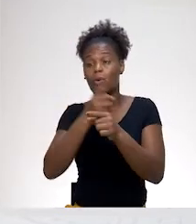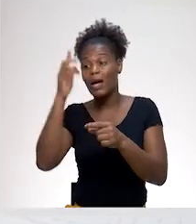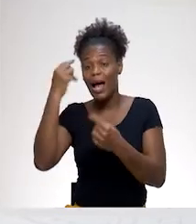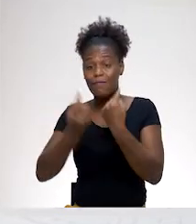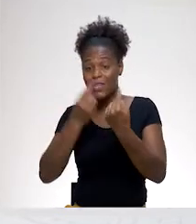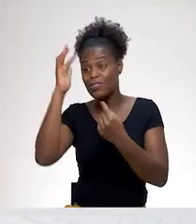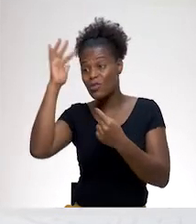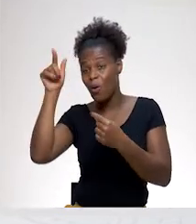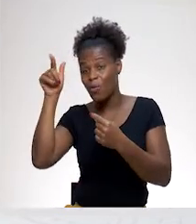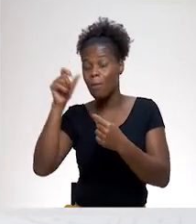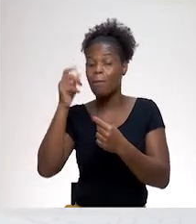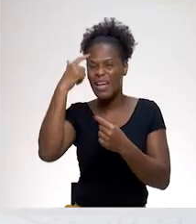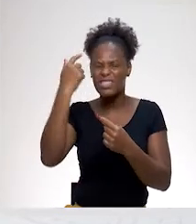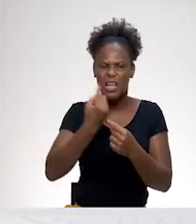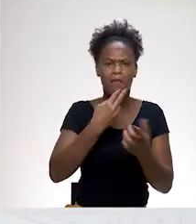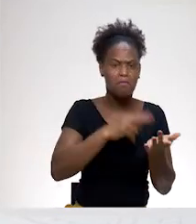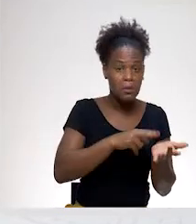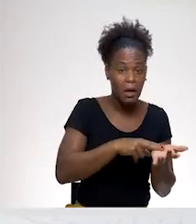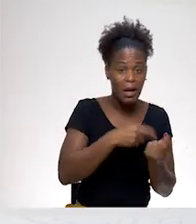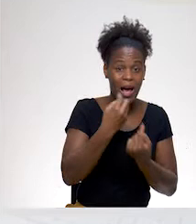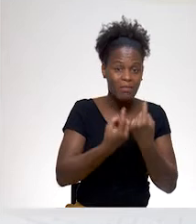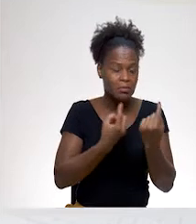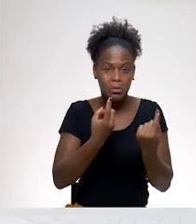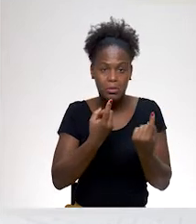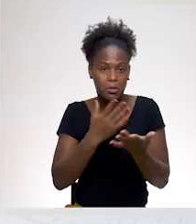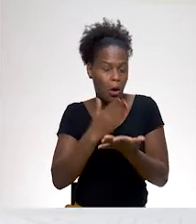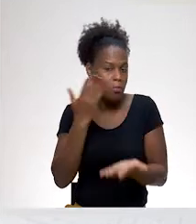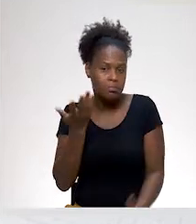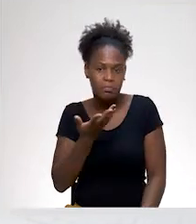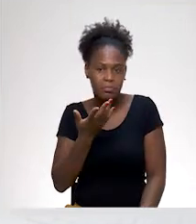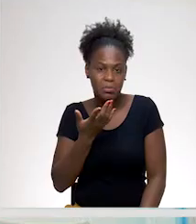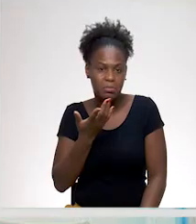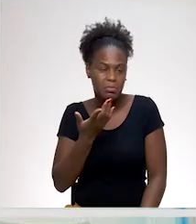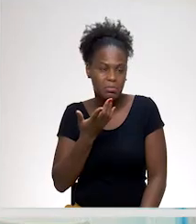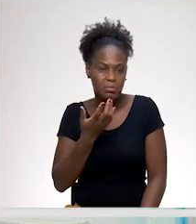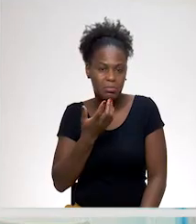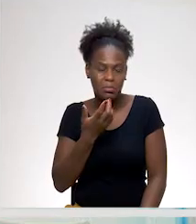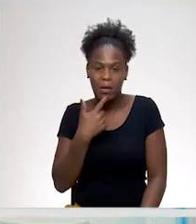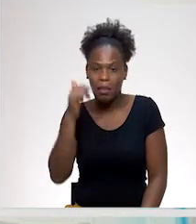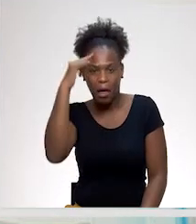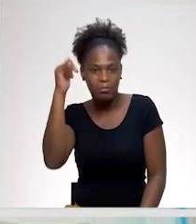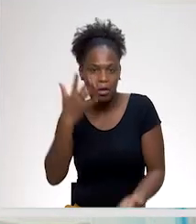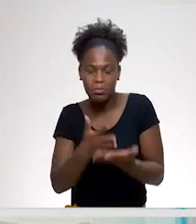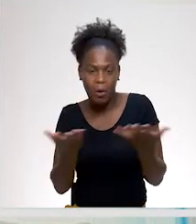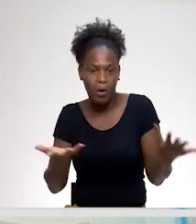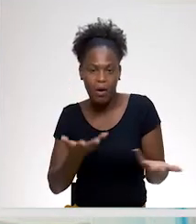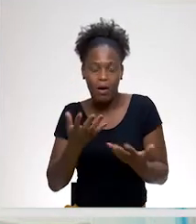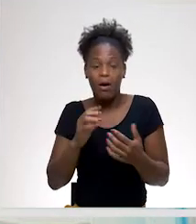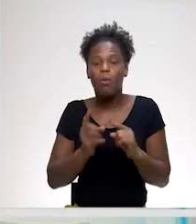que o sonho parece às vezes real, mesmo sendo ilusão. O que significa isso? Para